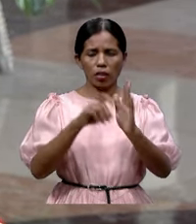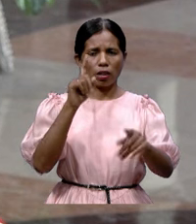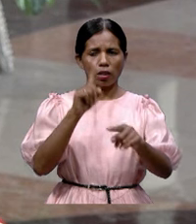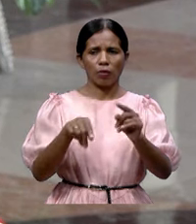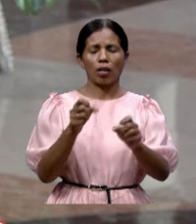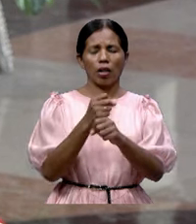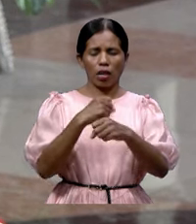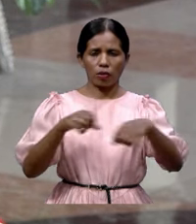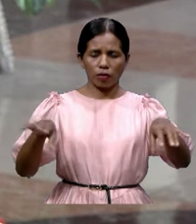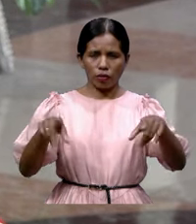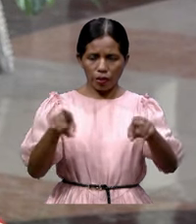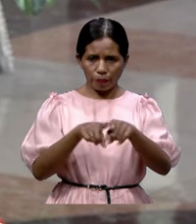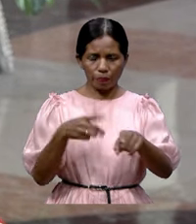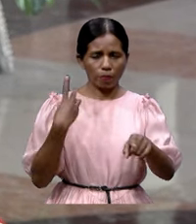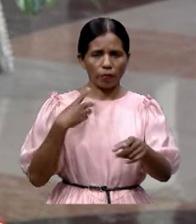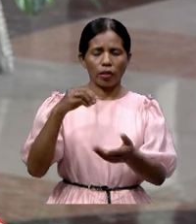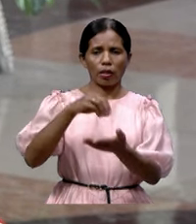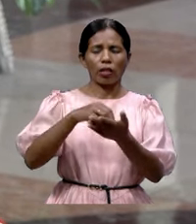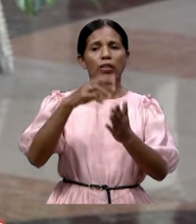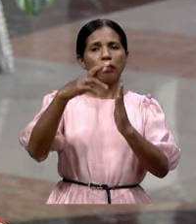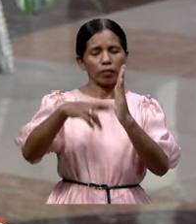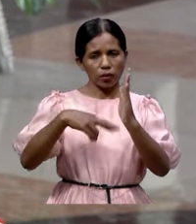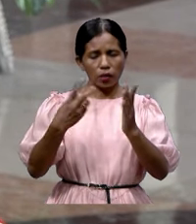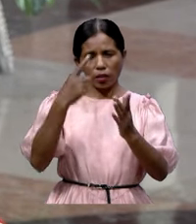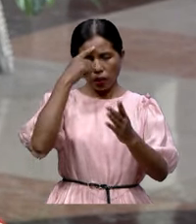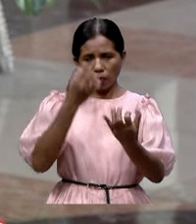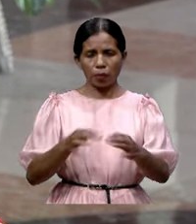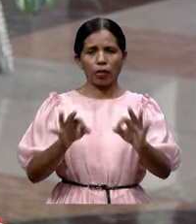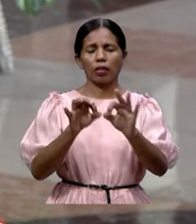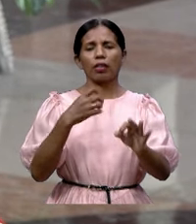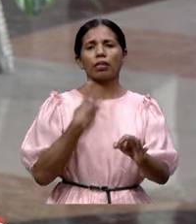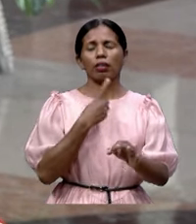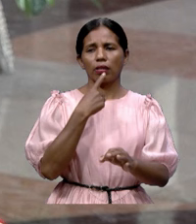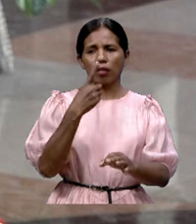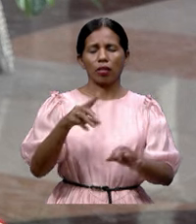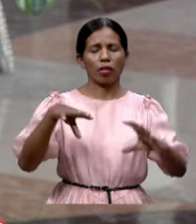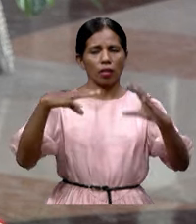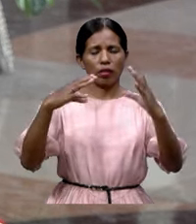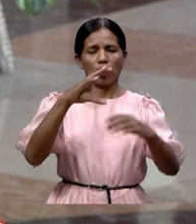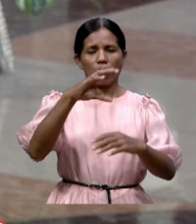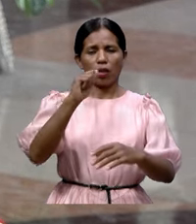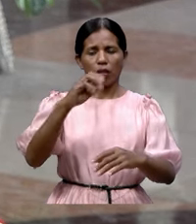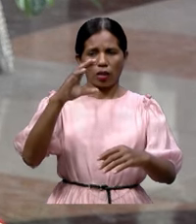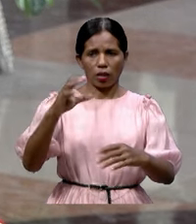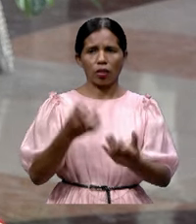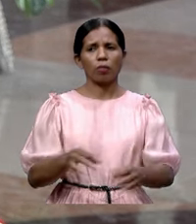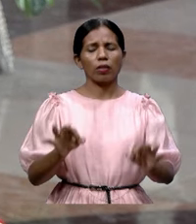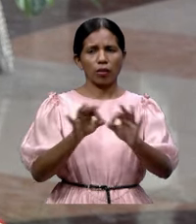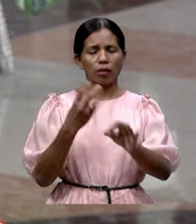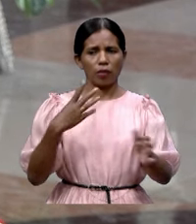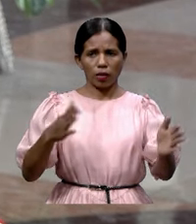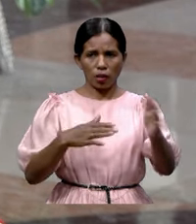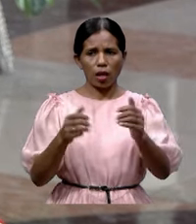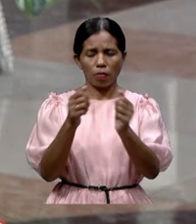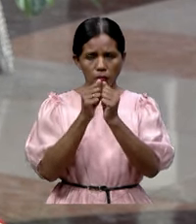funciona nessa nem. Ita cria órgão tamba importante. Se ita tetere que Comissão Anticorrupção é importante, mas ita o tamo tuka